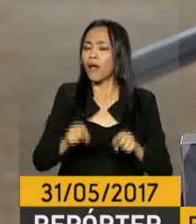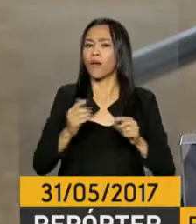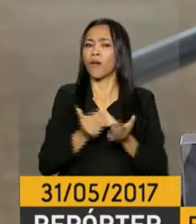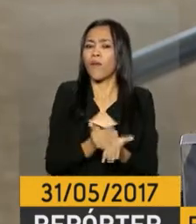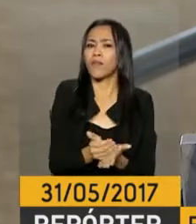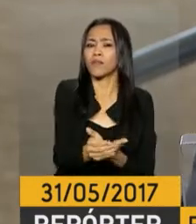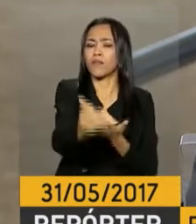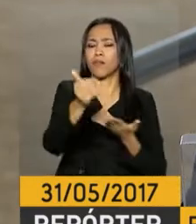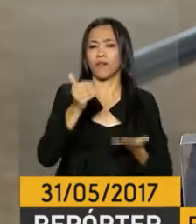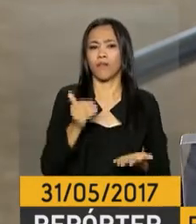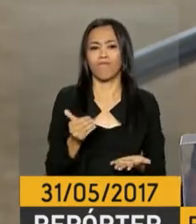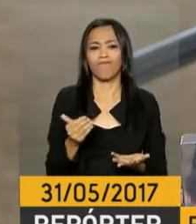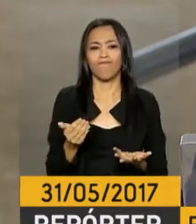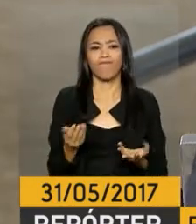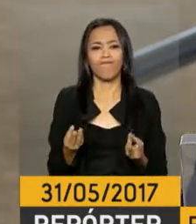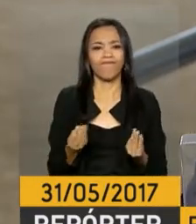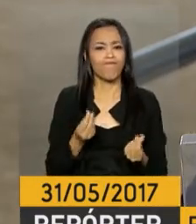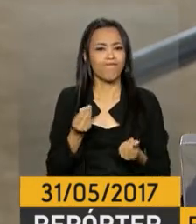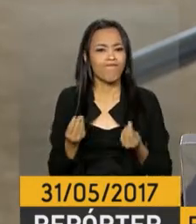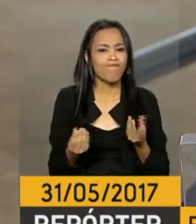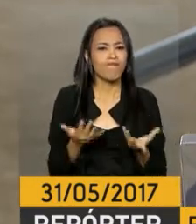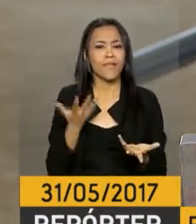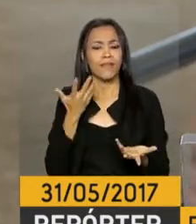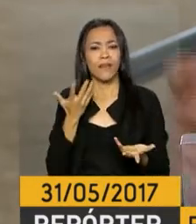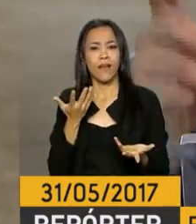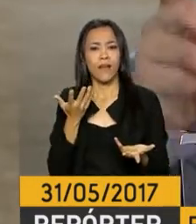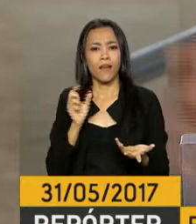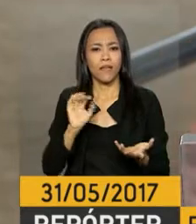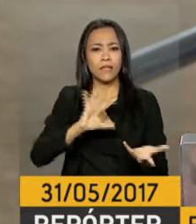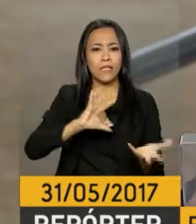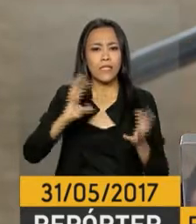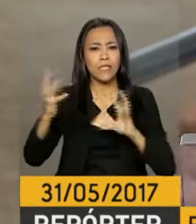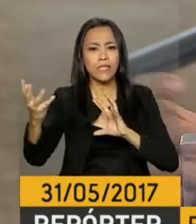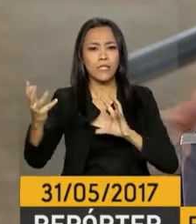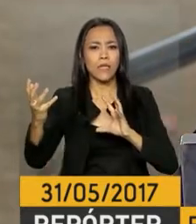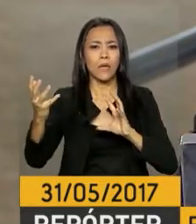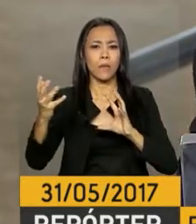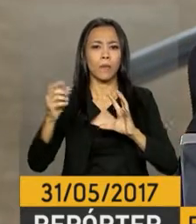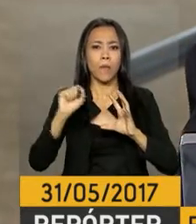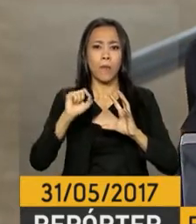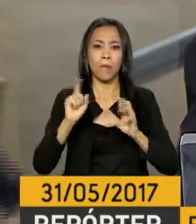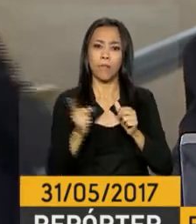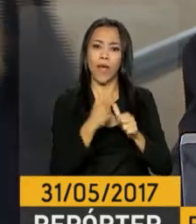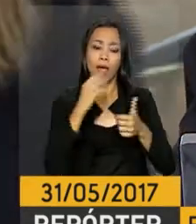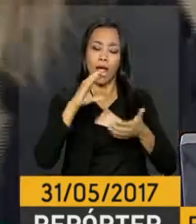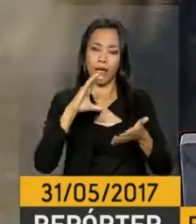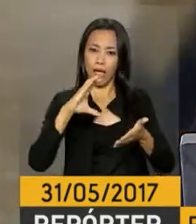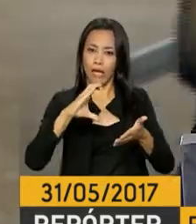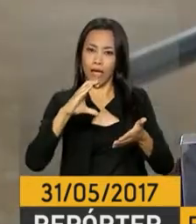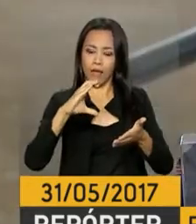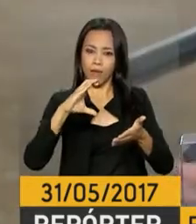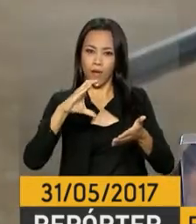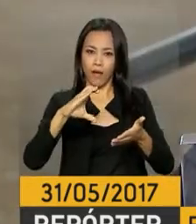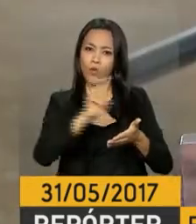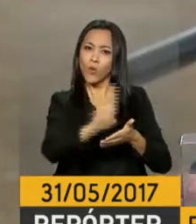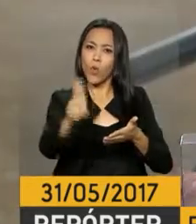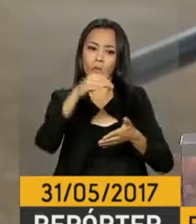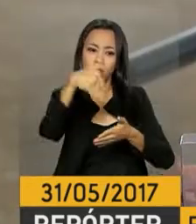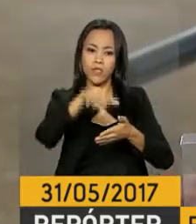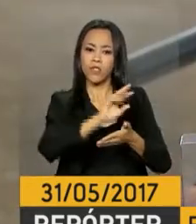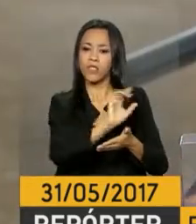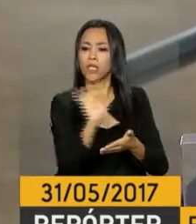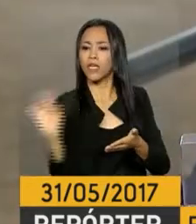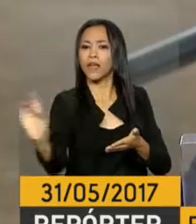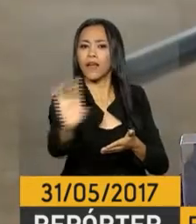começarmos a implementar, fazer a transição da DAP para o Cadastro da Agricultura Familiar. Com o Cadastro da